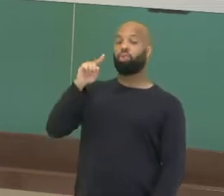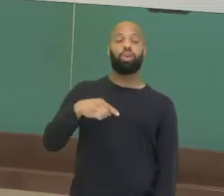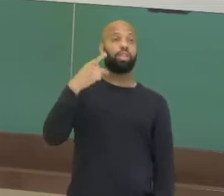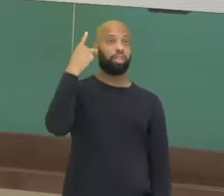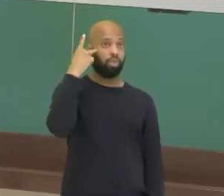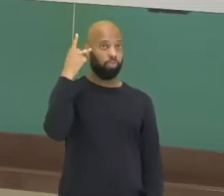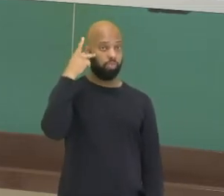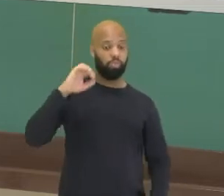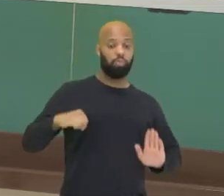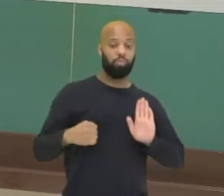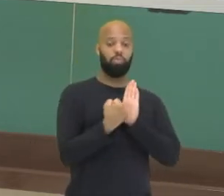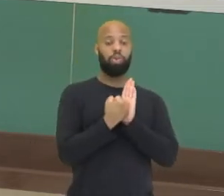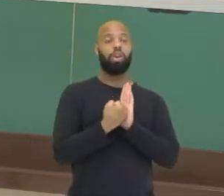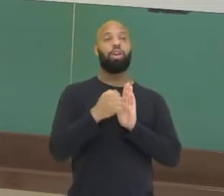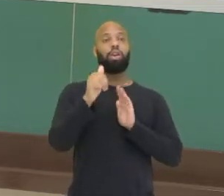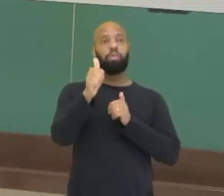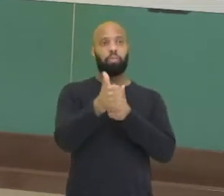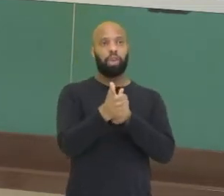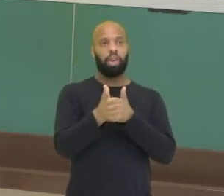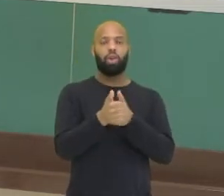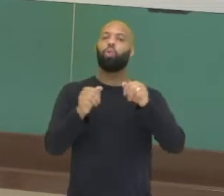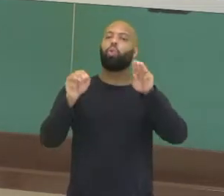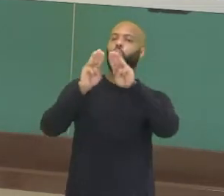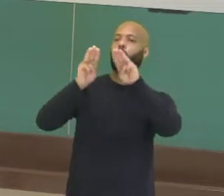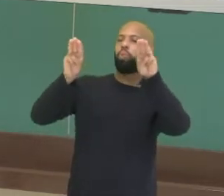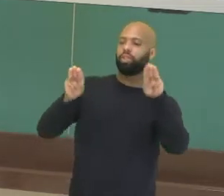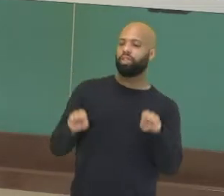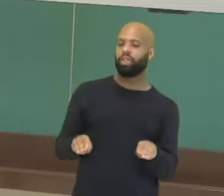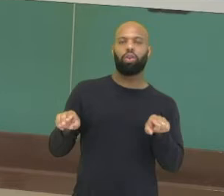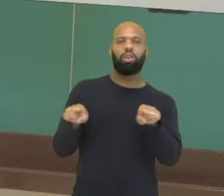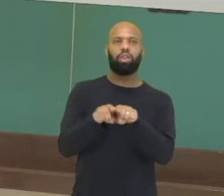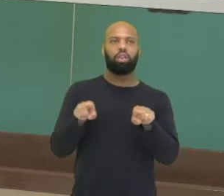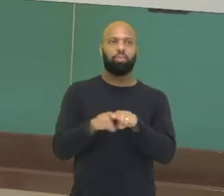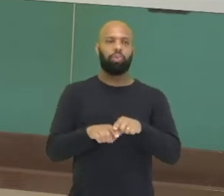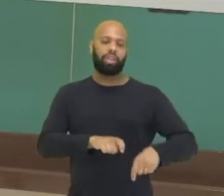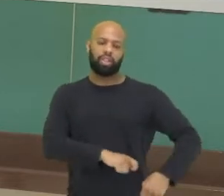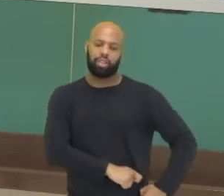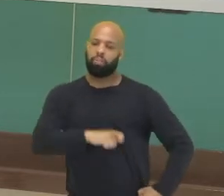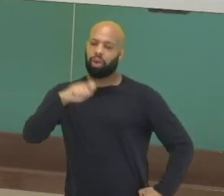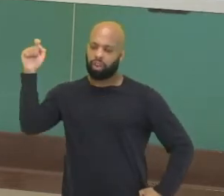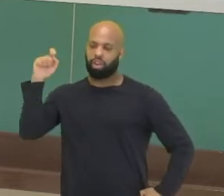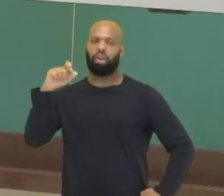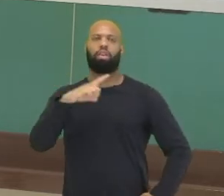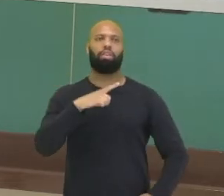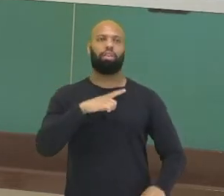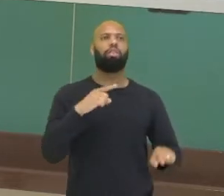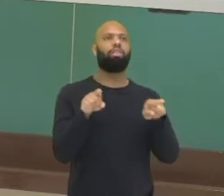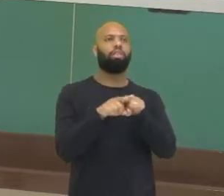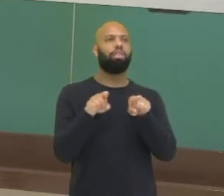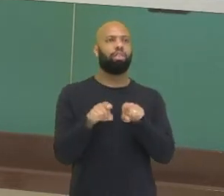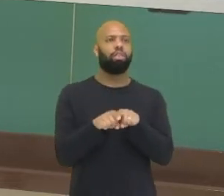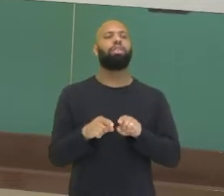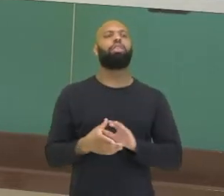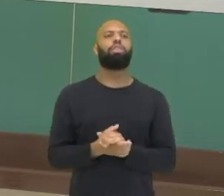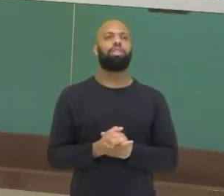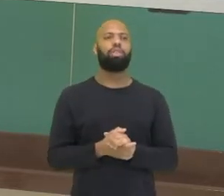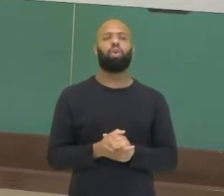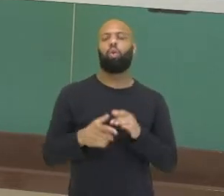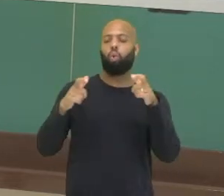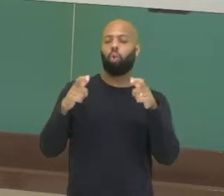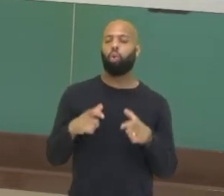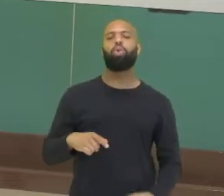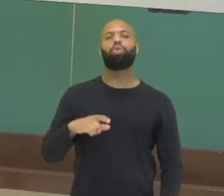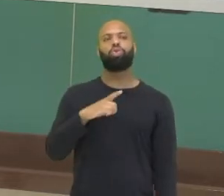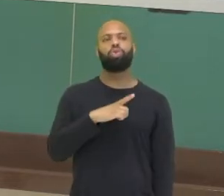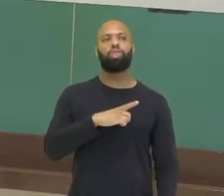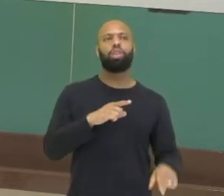Paulo, próximo, né, ao Museu da Independência, né, o Museu da Independência, onde estão